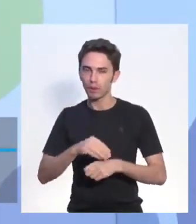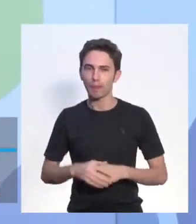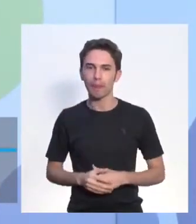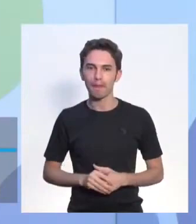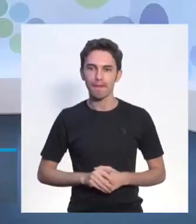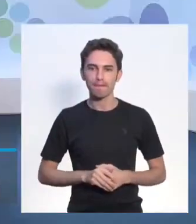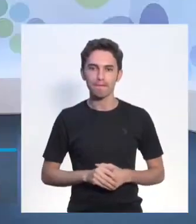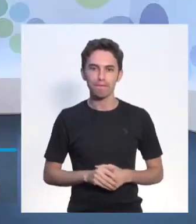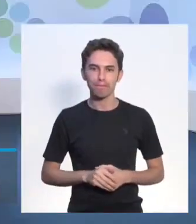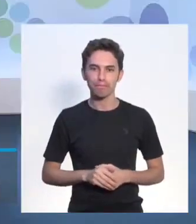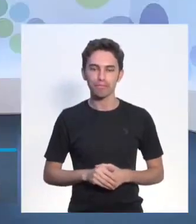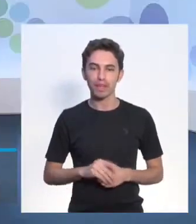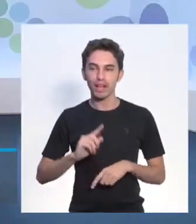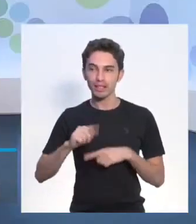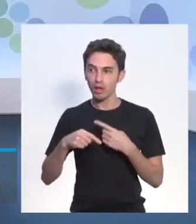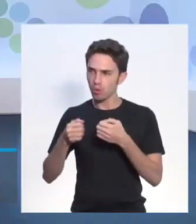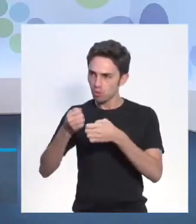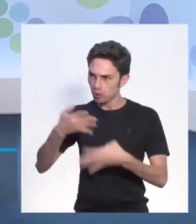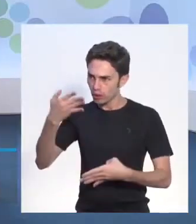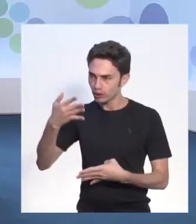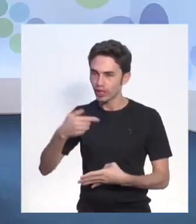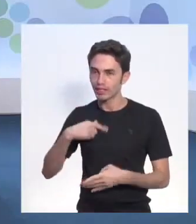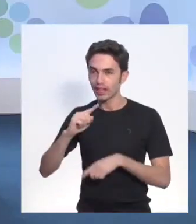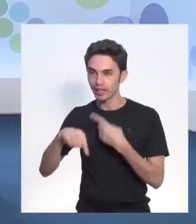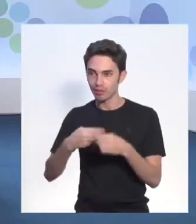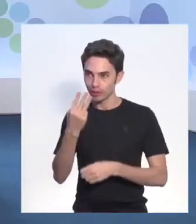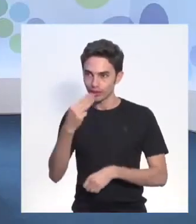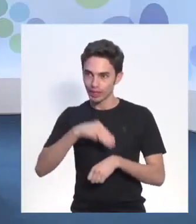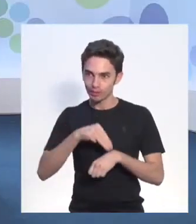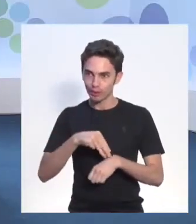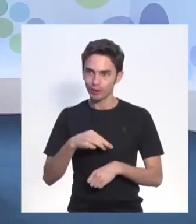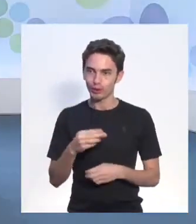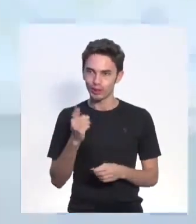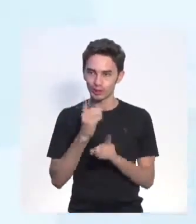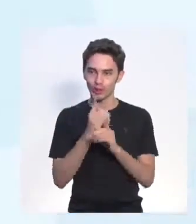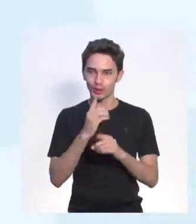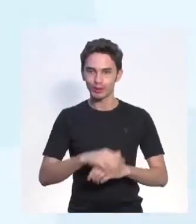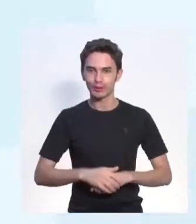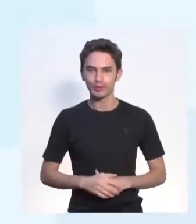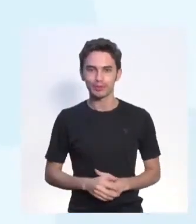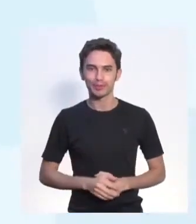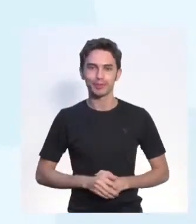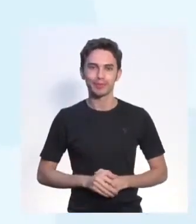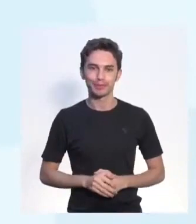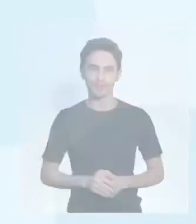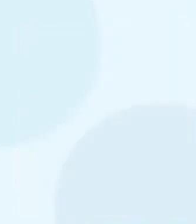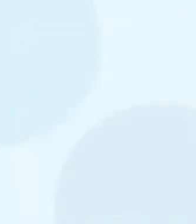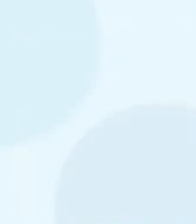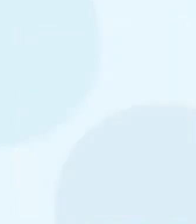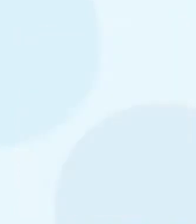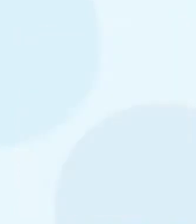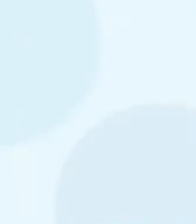professora Roberta. Nos vemos em 3 minutos. Ok, boa sorte.